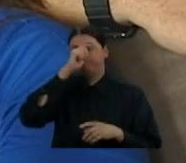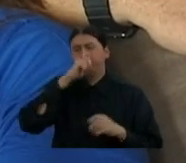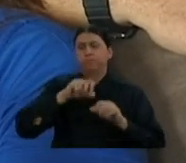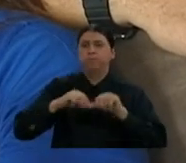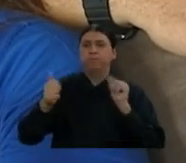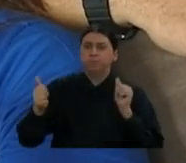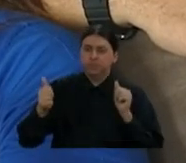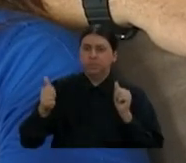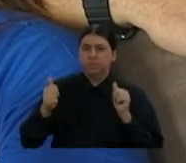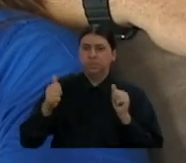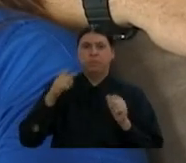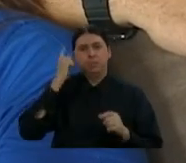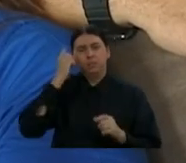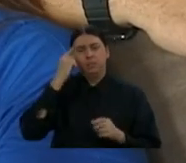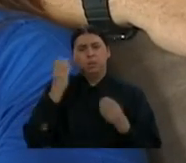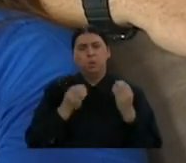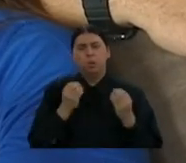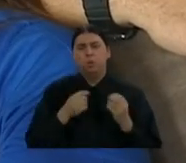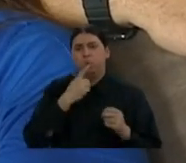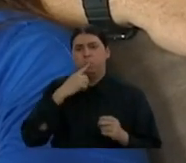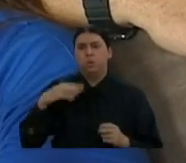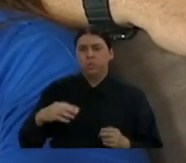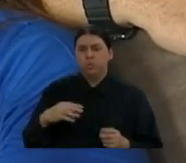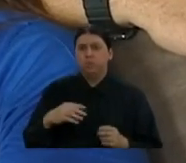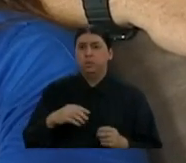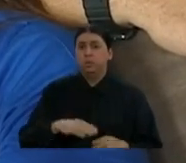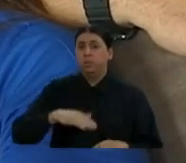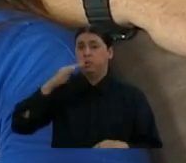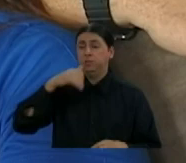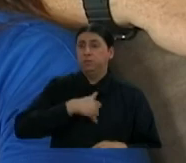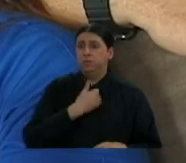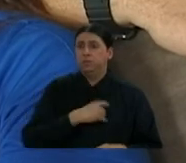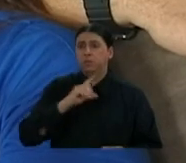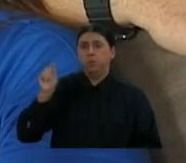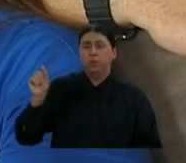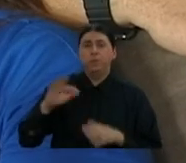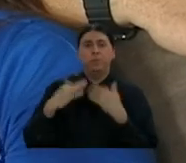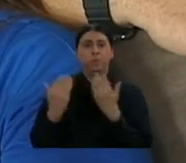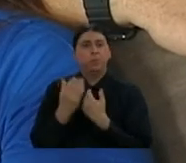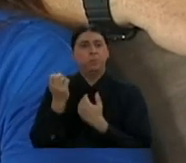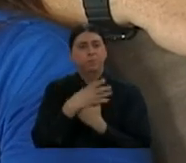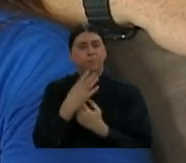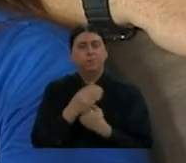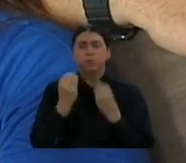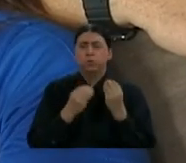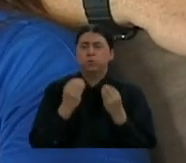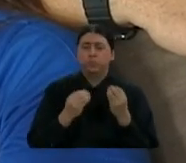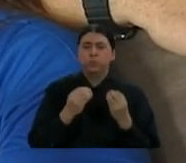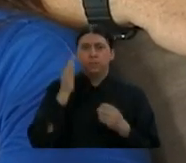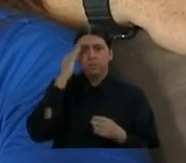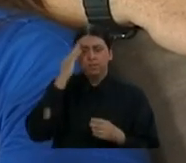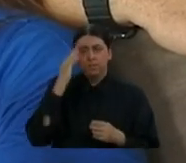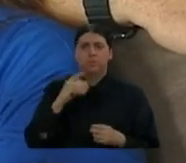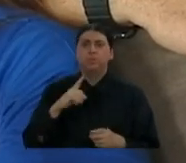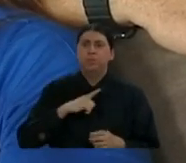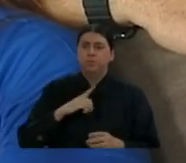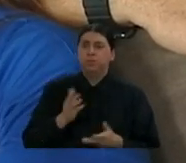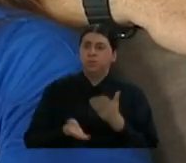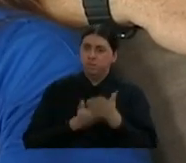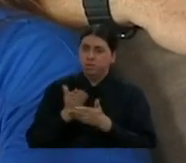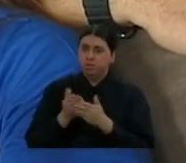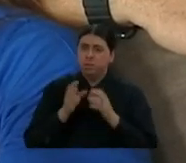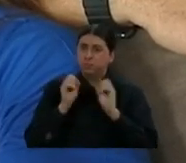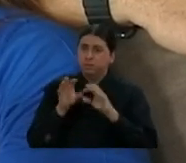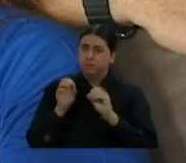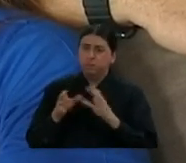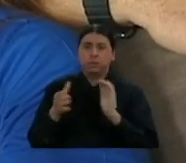está pensando bem é porque eu sei como lidar com ela bennett explica dentre